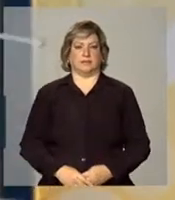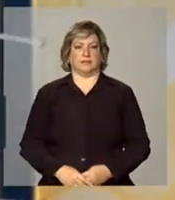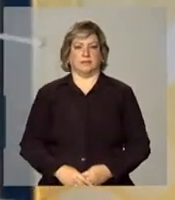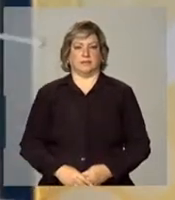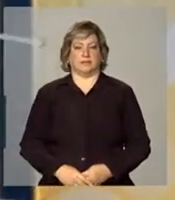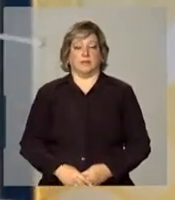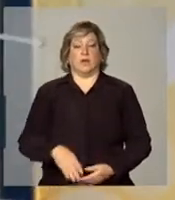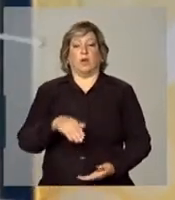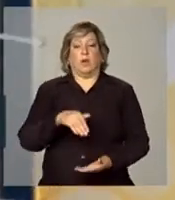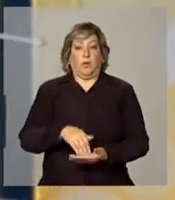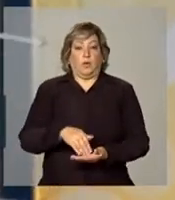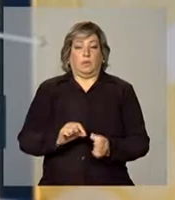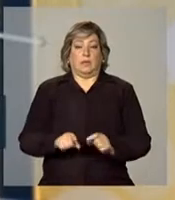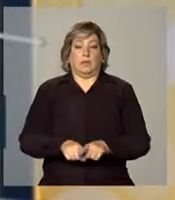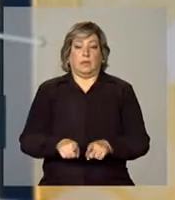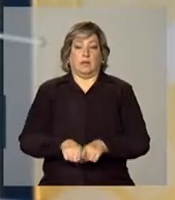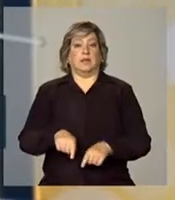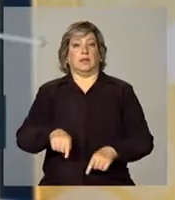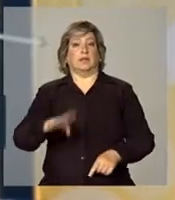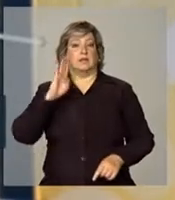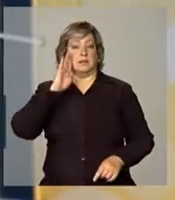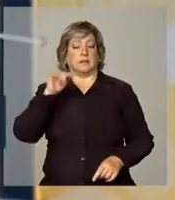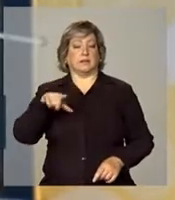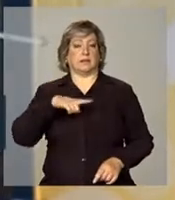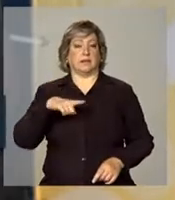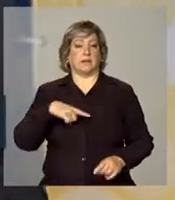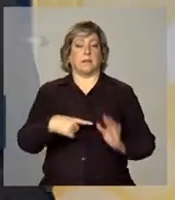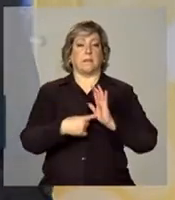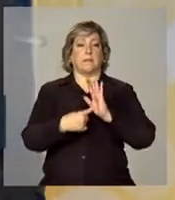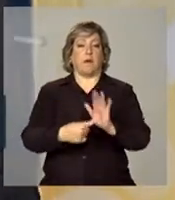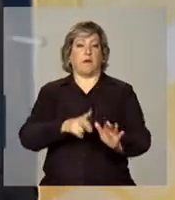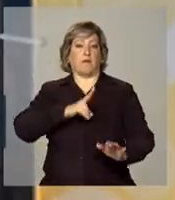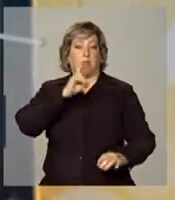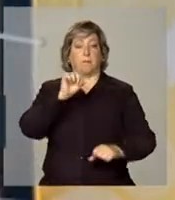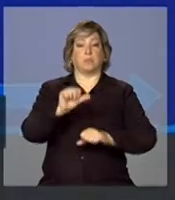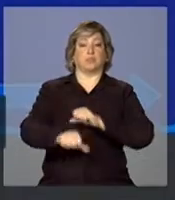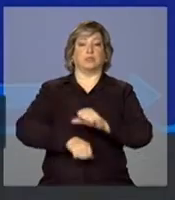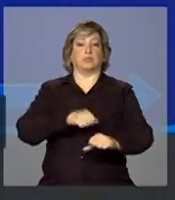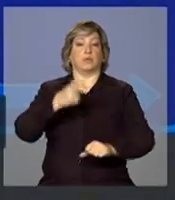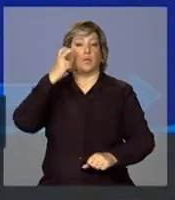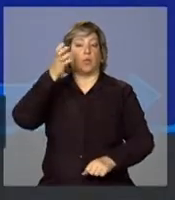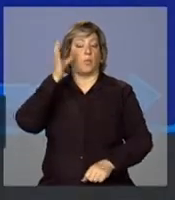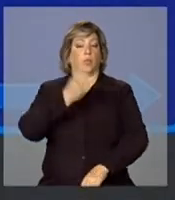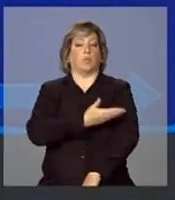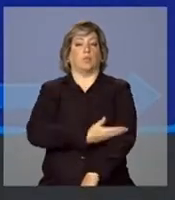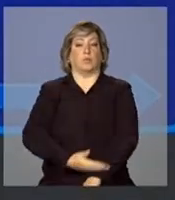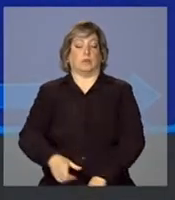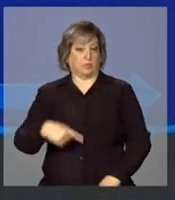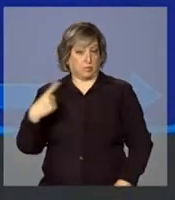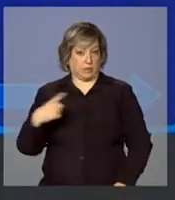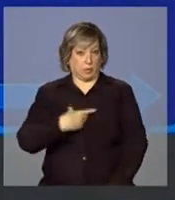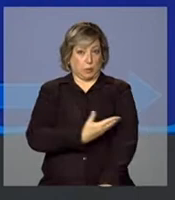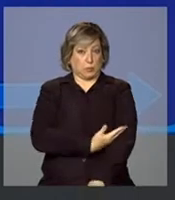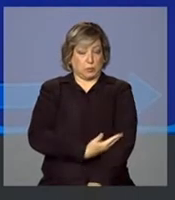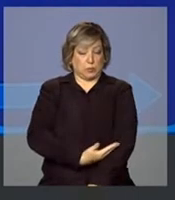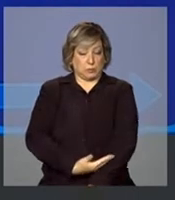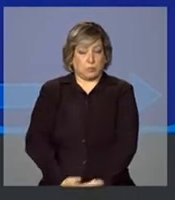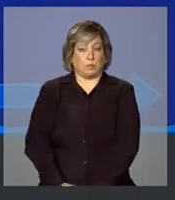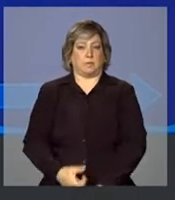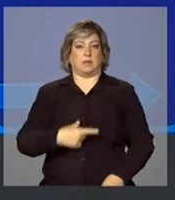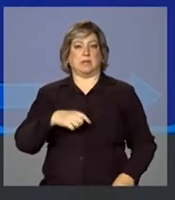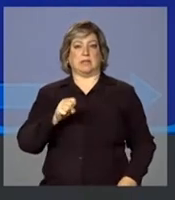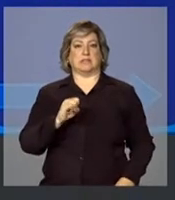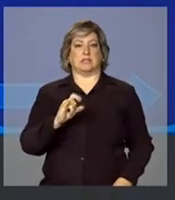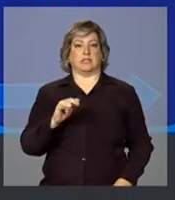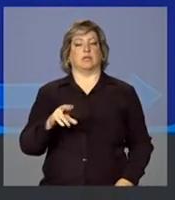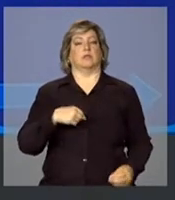E, por último, ela representa também uma forte mudança cultural. A cultura do sigilo é transformada para a cultura da